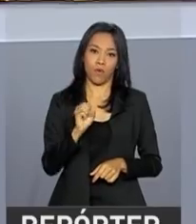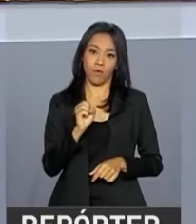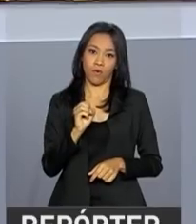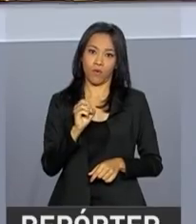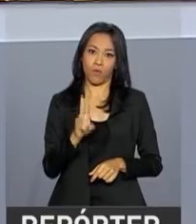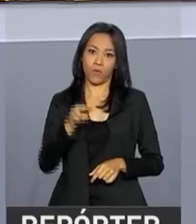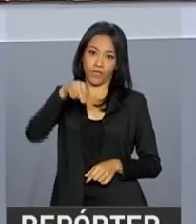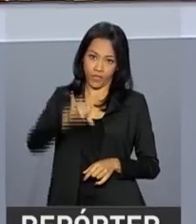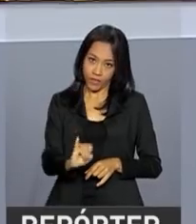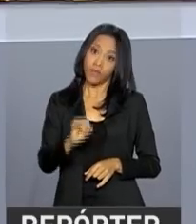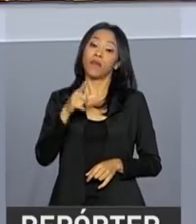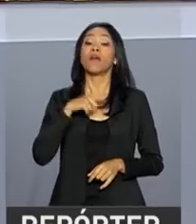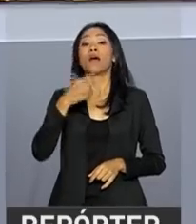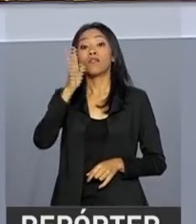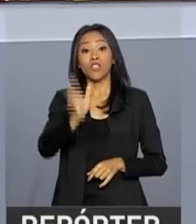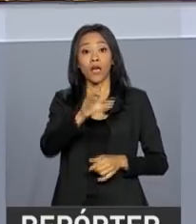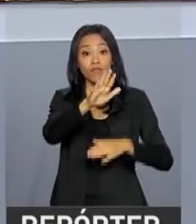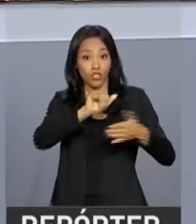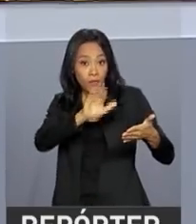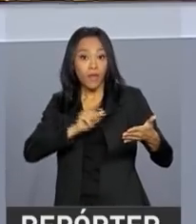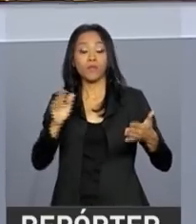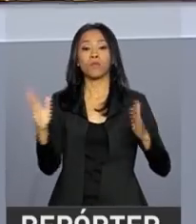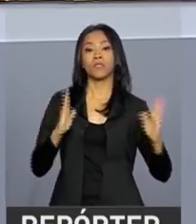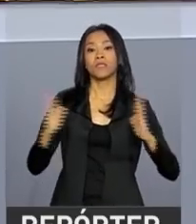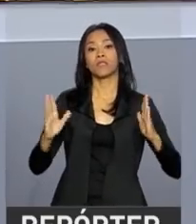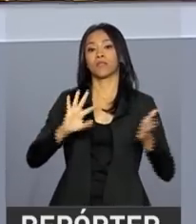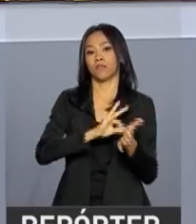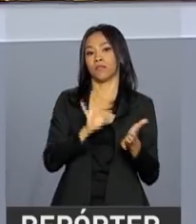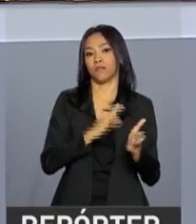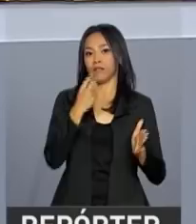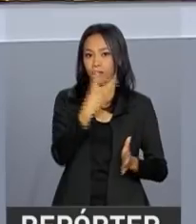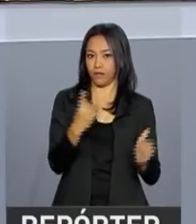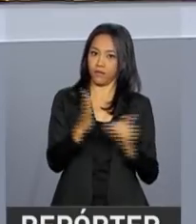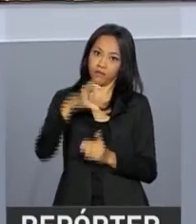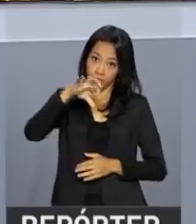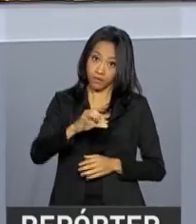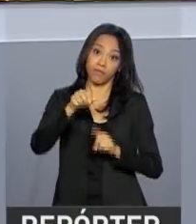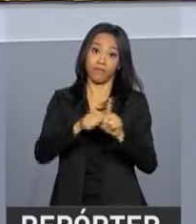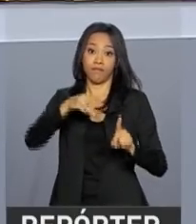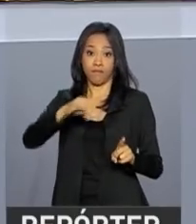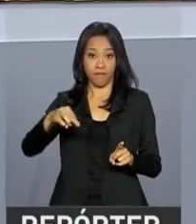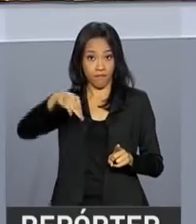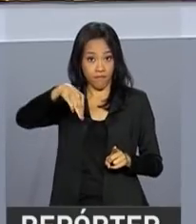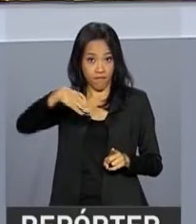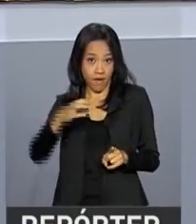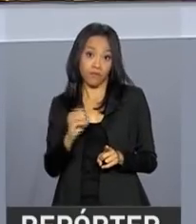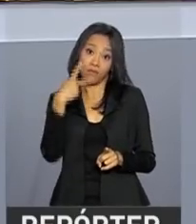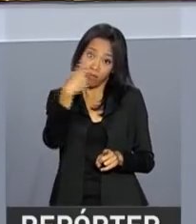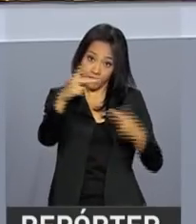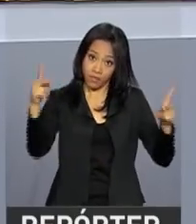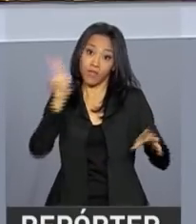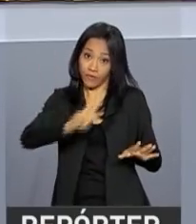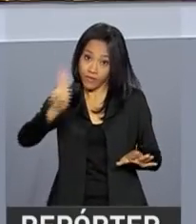convocados devem fazer a inscrição entre os dias 2 e 9 de março na universidade onde pretendem estudar só assim terão suas vagas